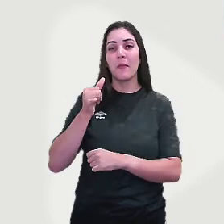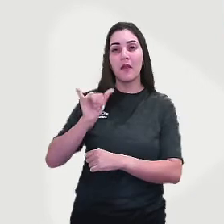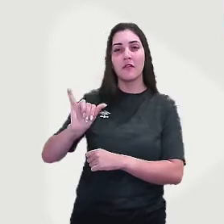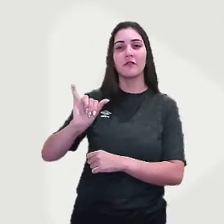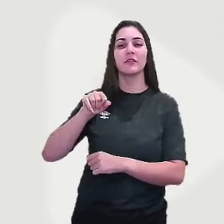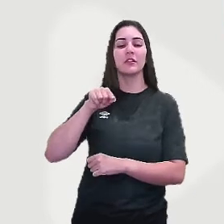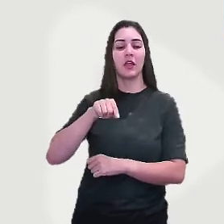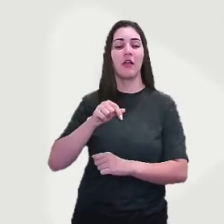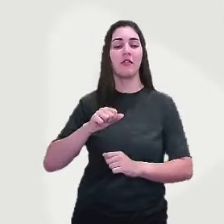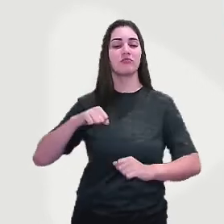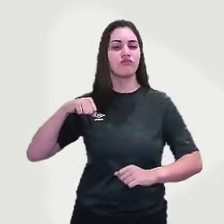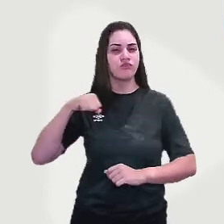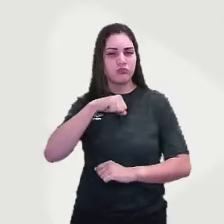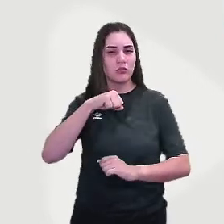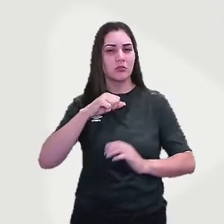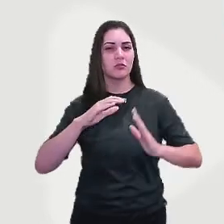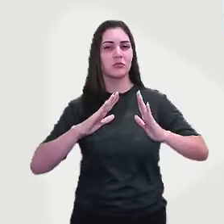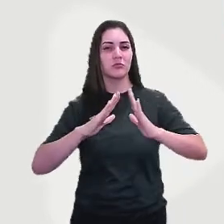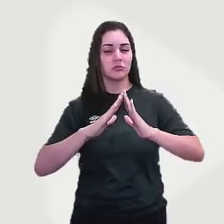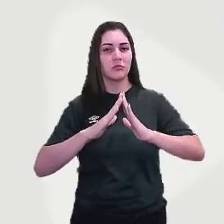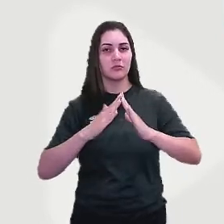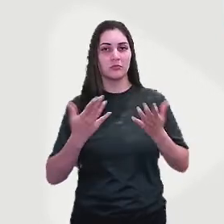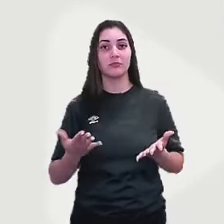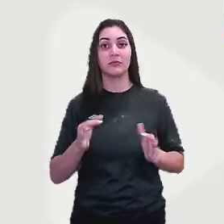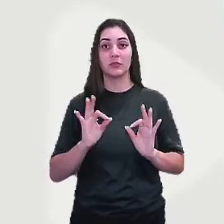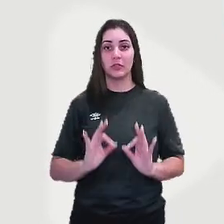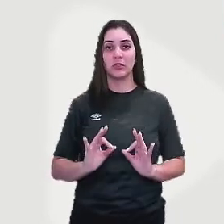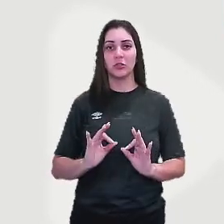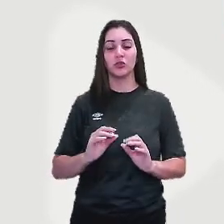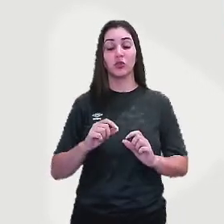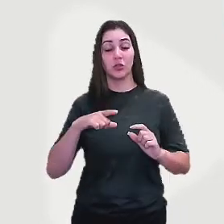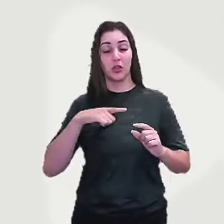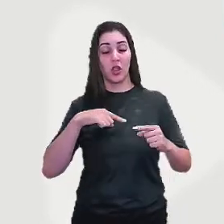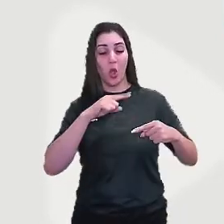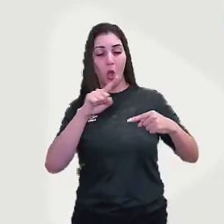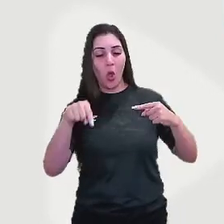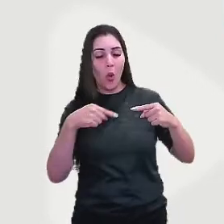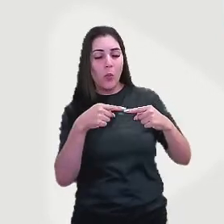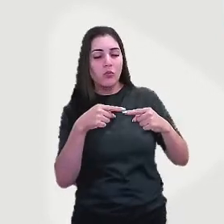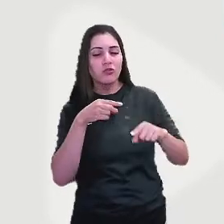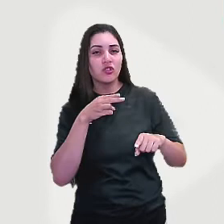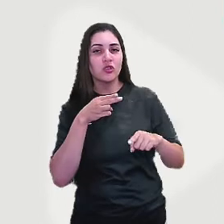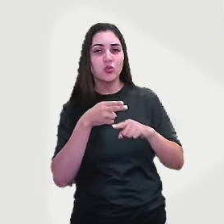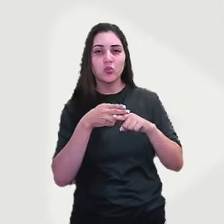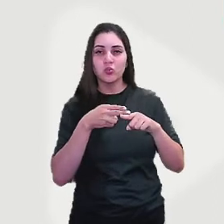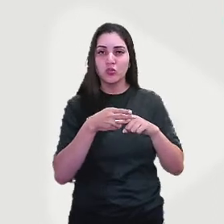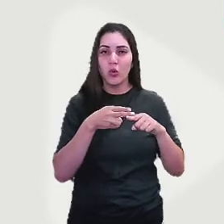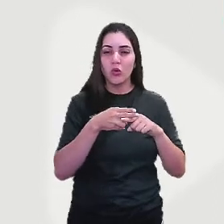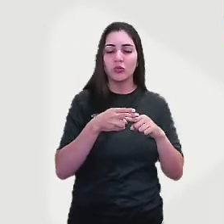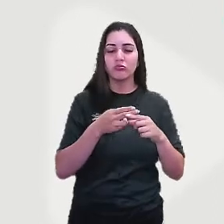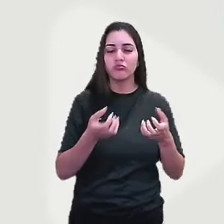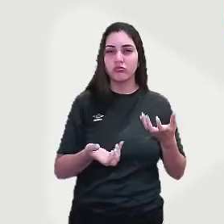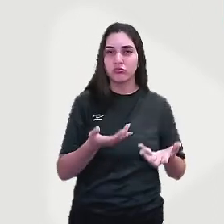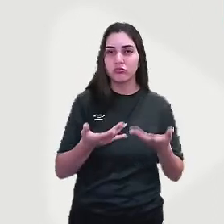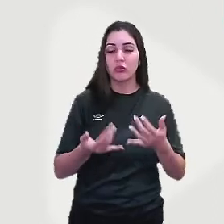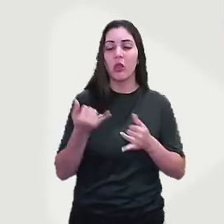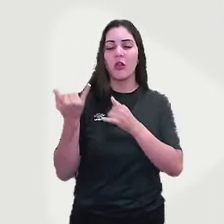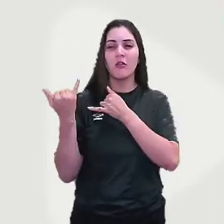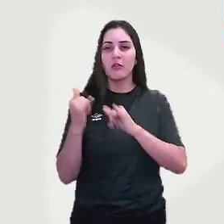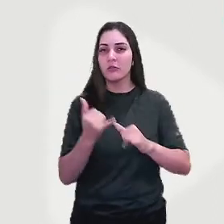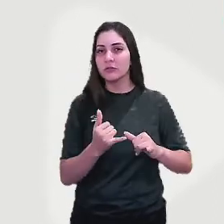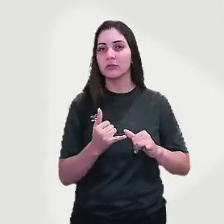desses acidentes domésticos, tá certo? Através de objetos cortantes e inflamáveis,